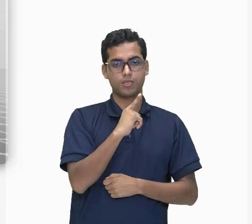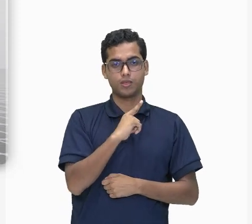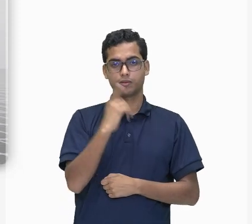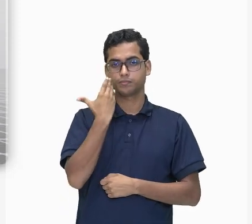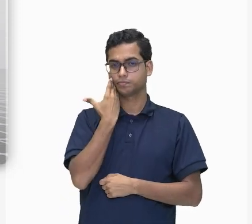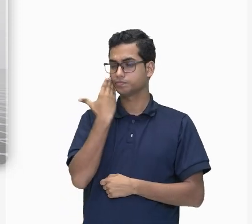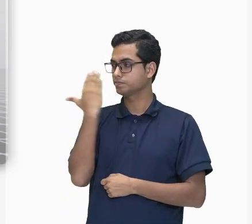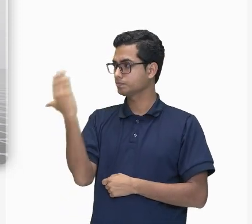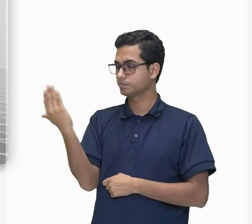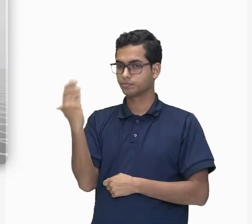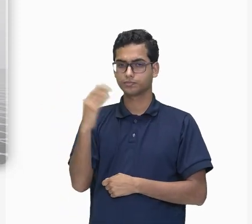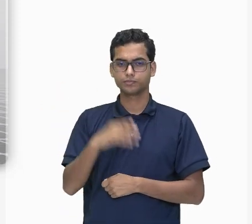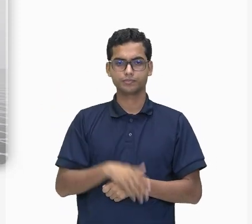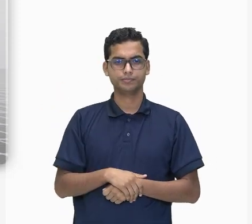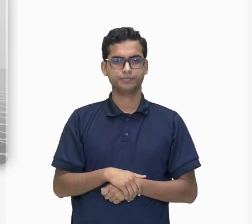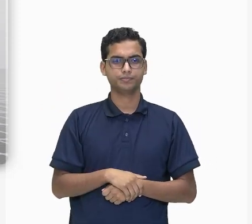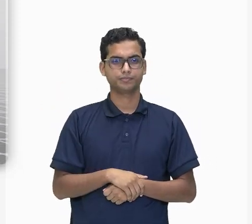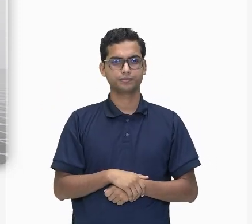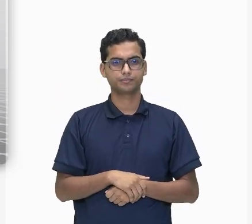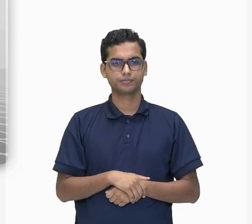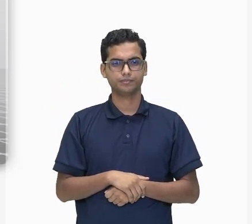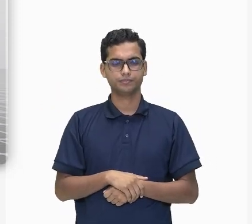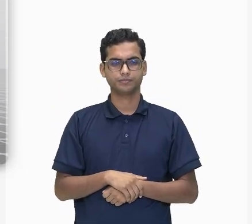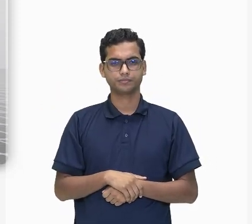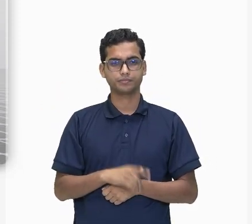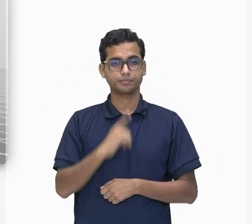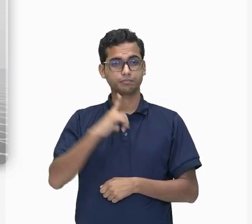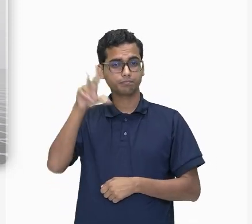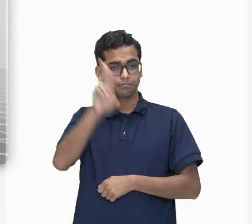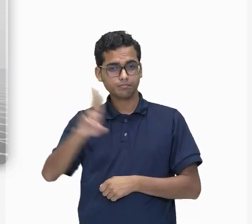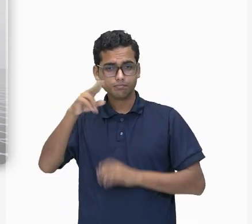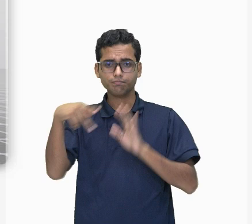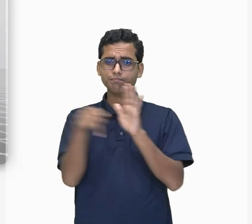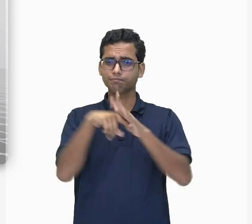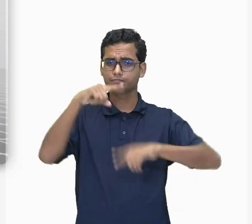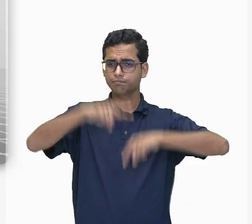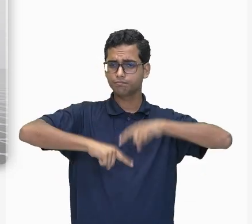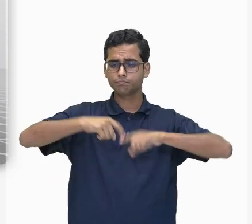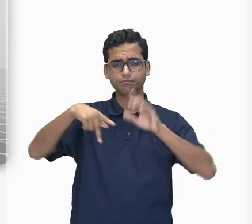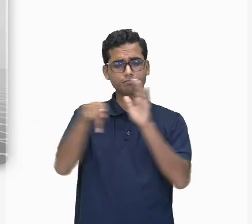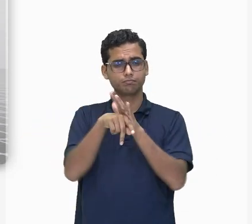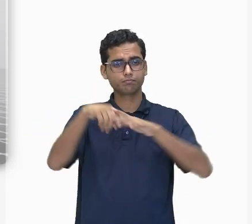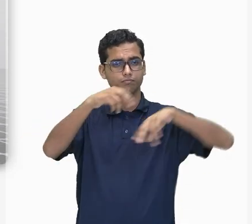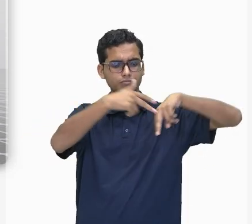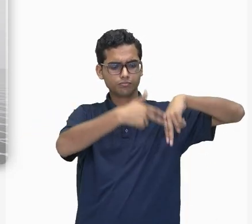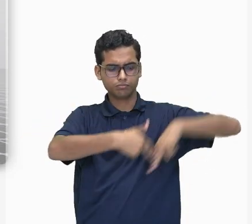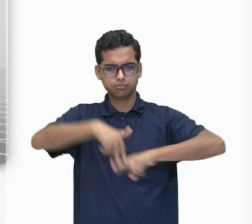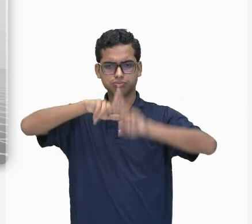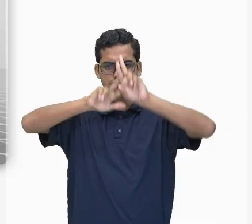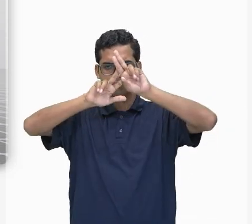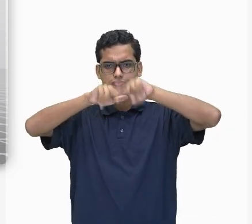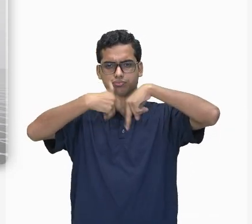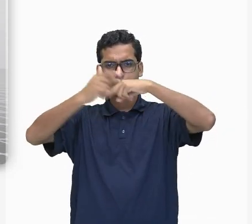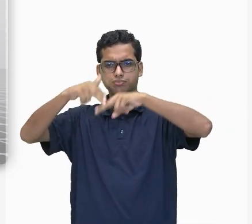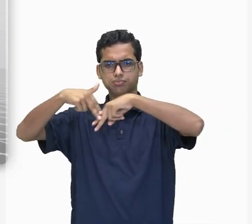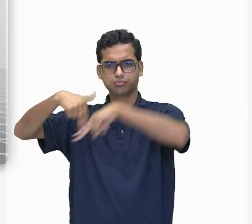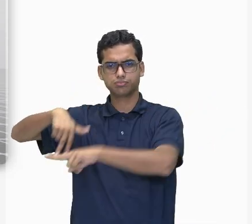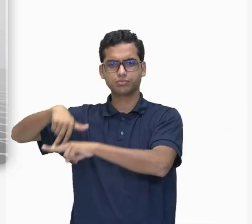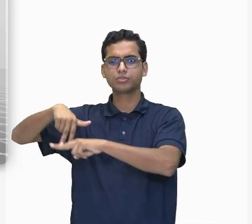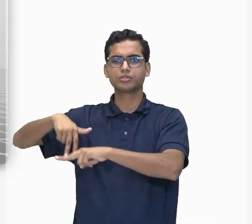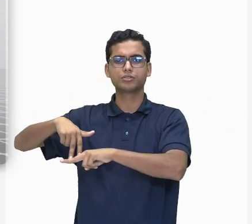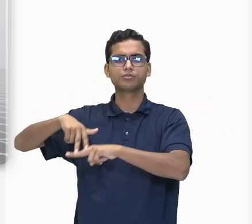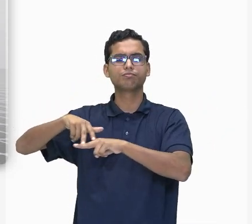usando o seu equipamento aí, né, o seu skate, por exemplo, para se divertir. Então, a pessoa, para gerar